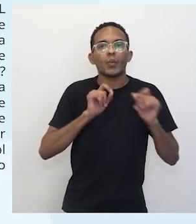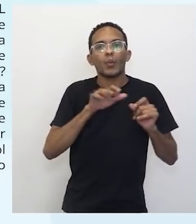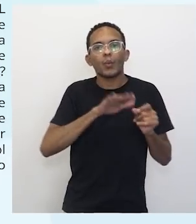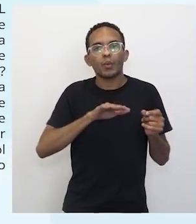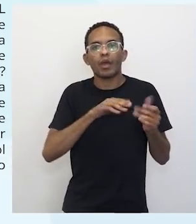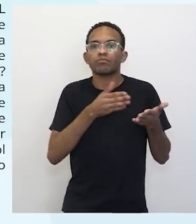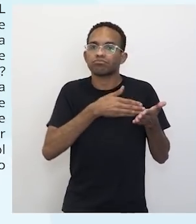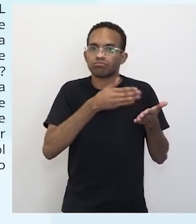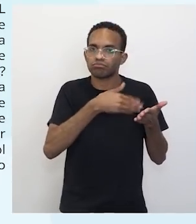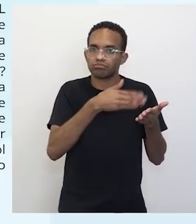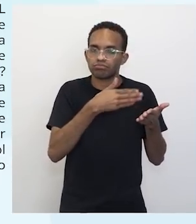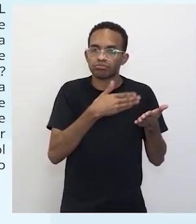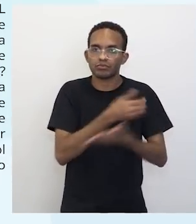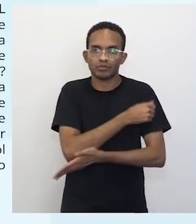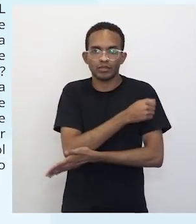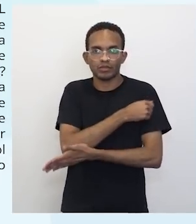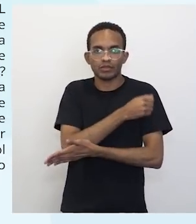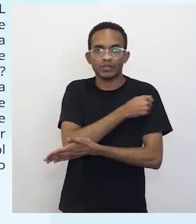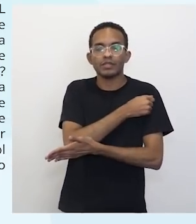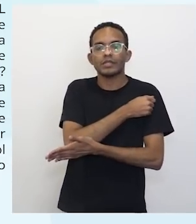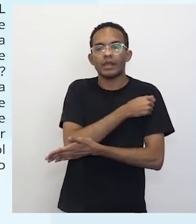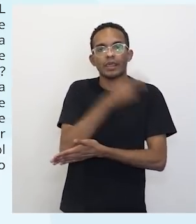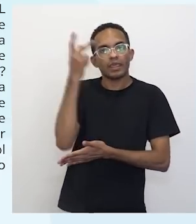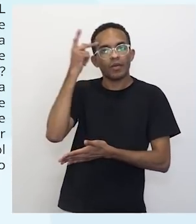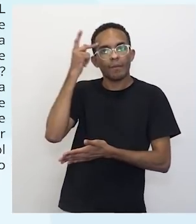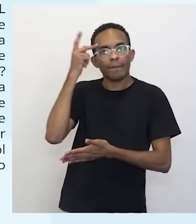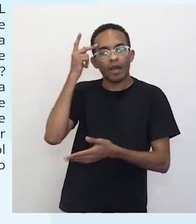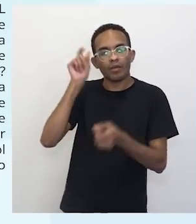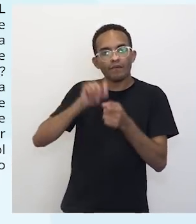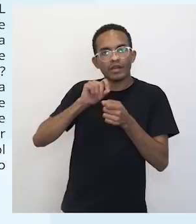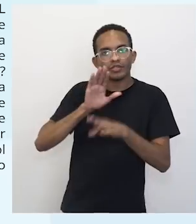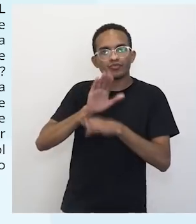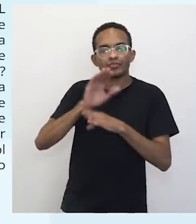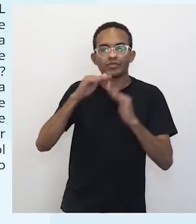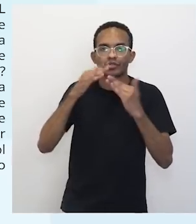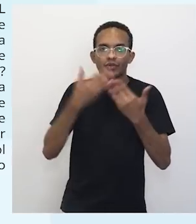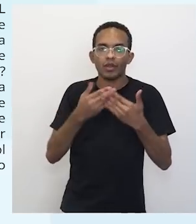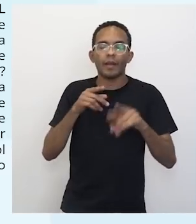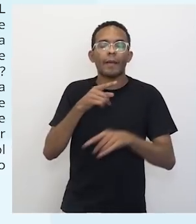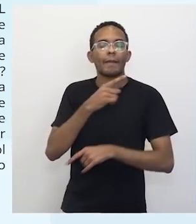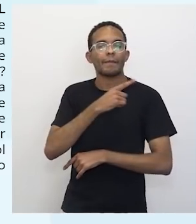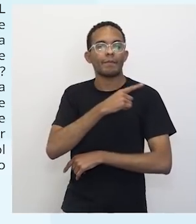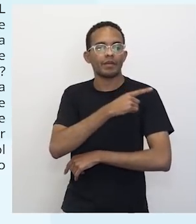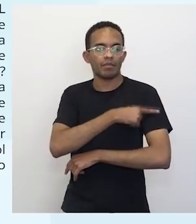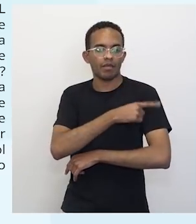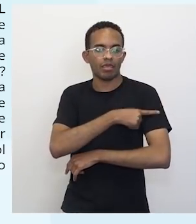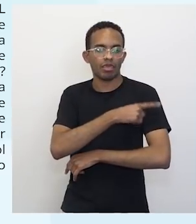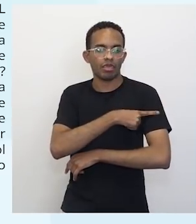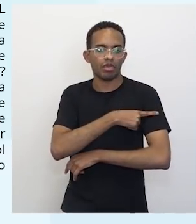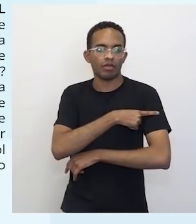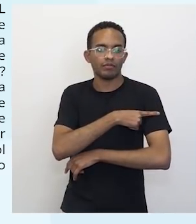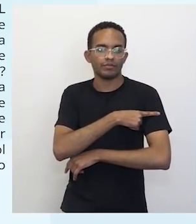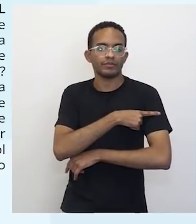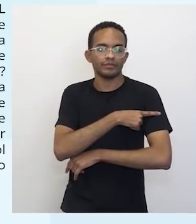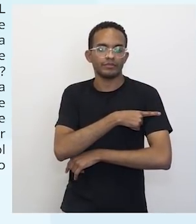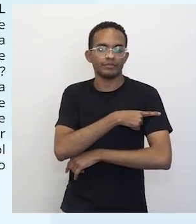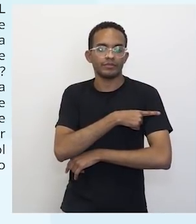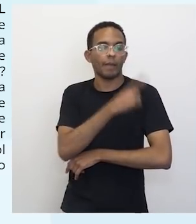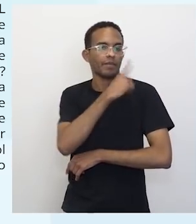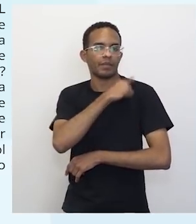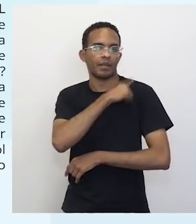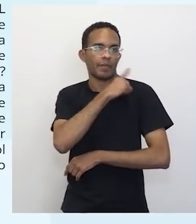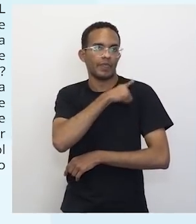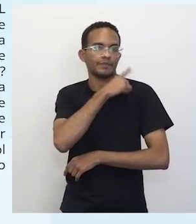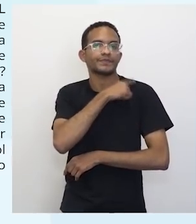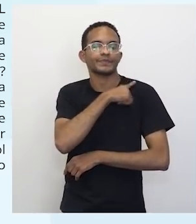na apostila, São Paulo Faz Escola, da primeira série, volume 1, na página 104. Esse